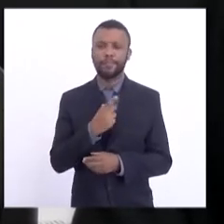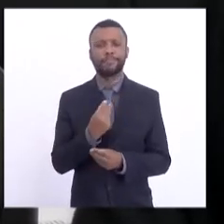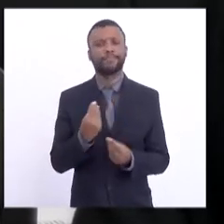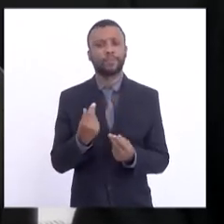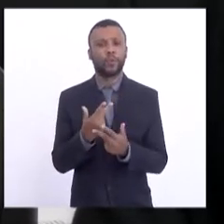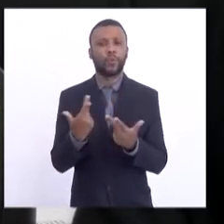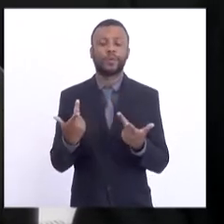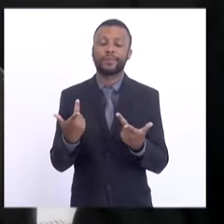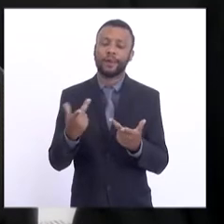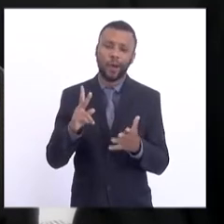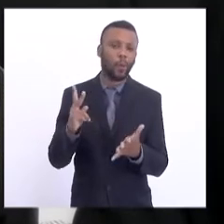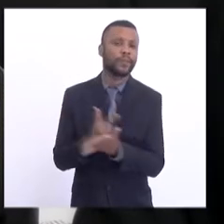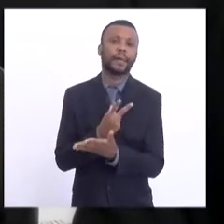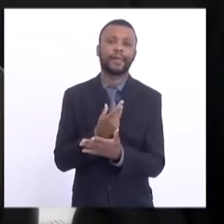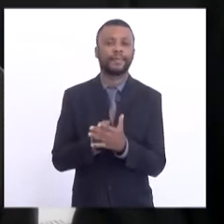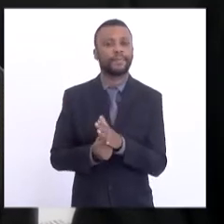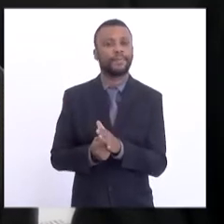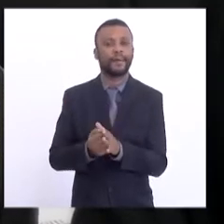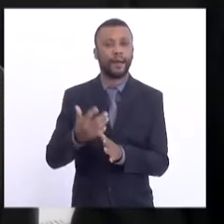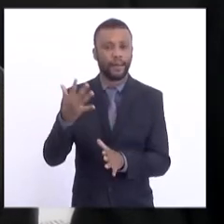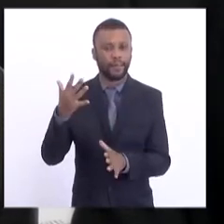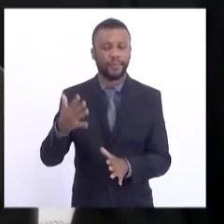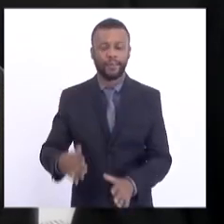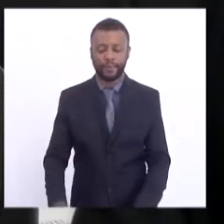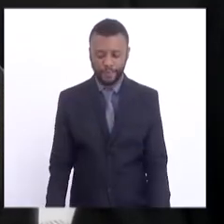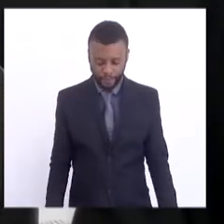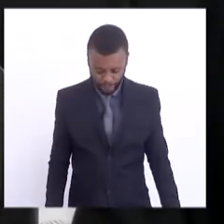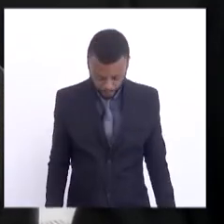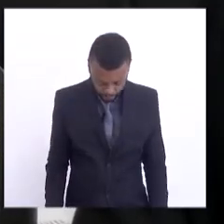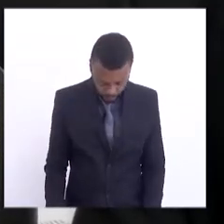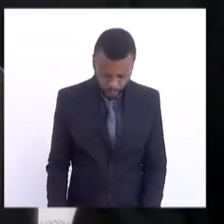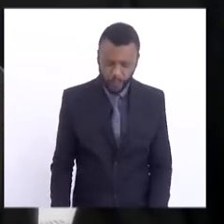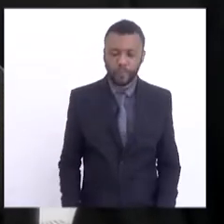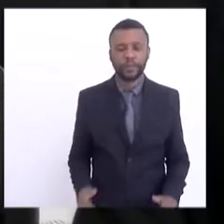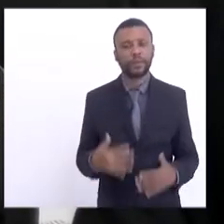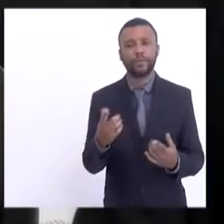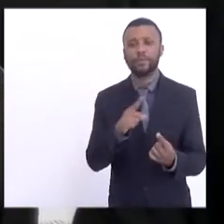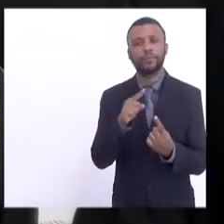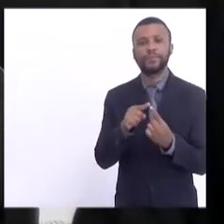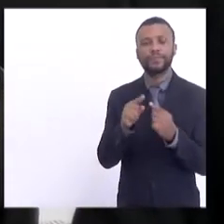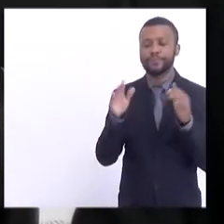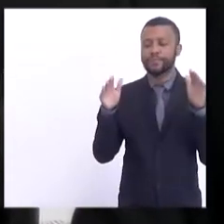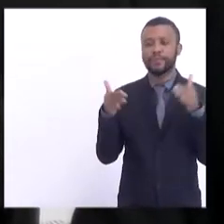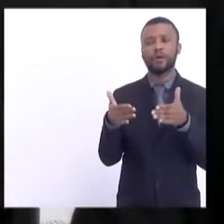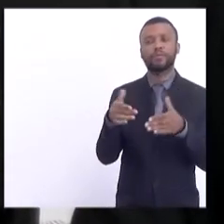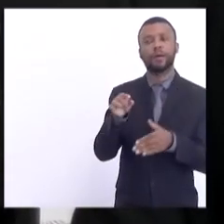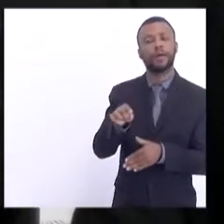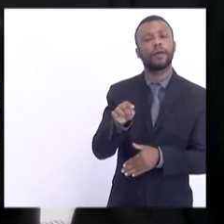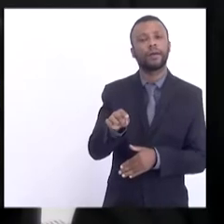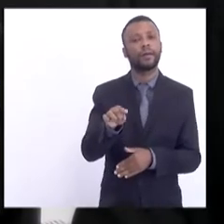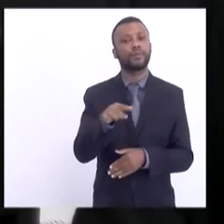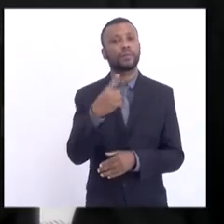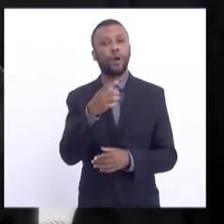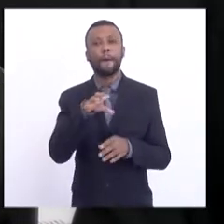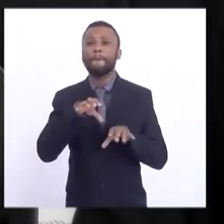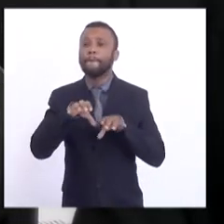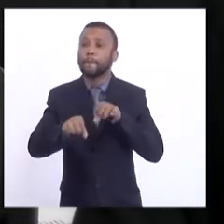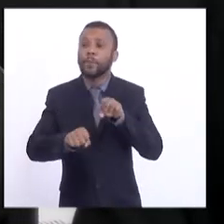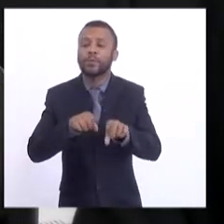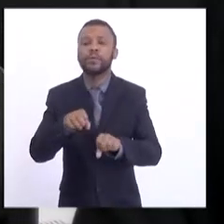isso acontece muito né e é esse o sentido é o sentido de buscar